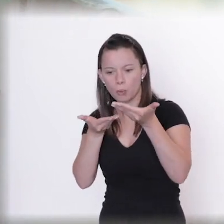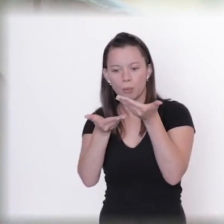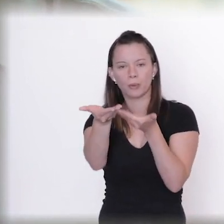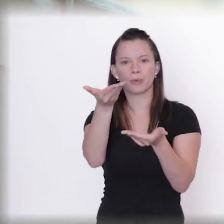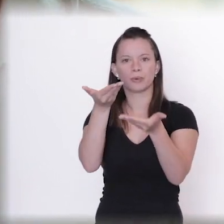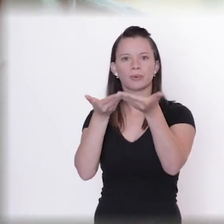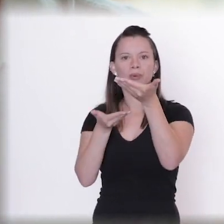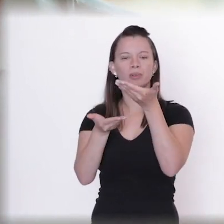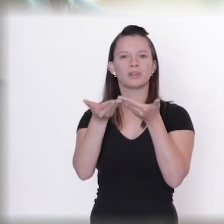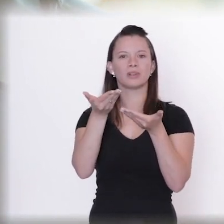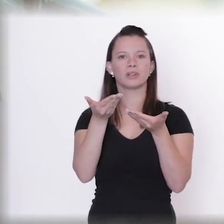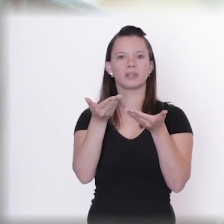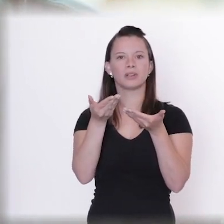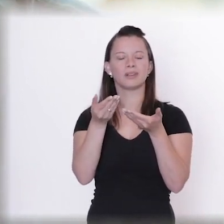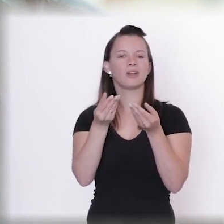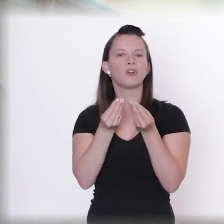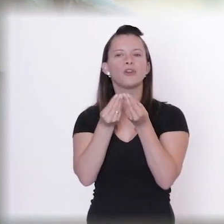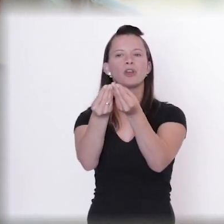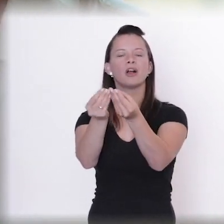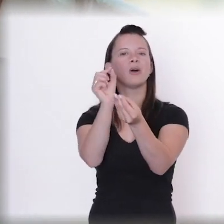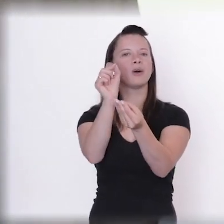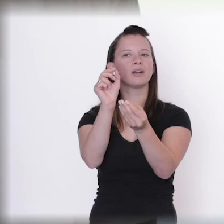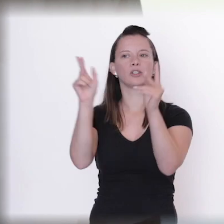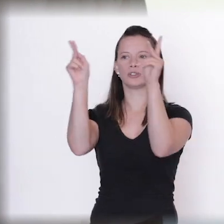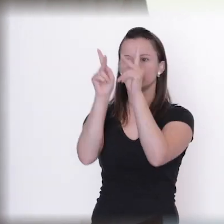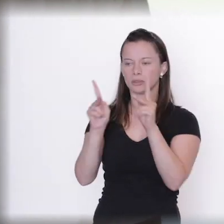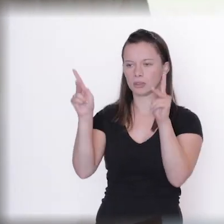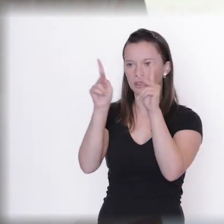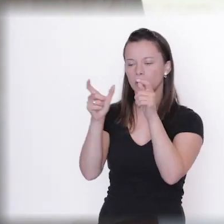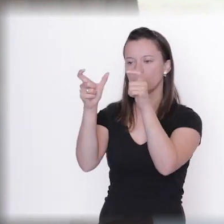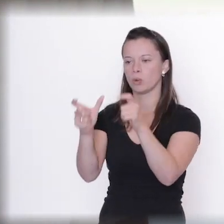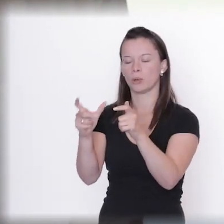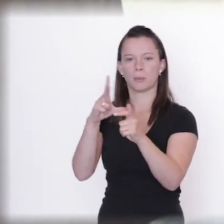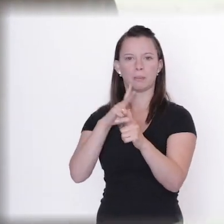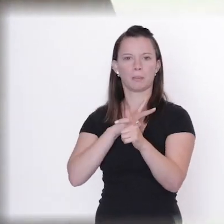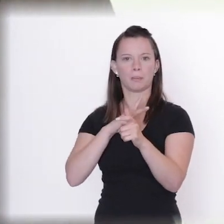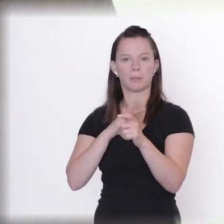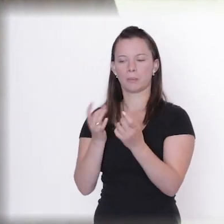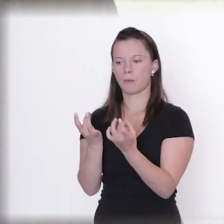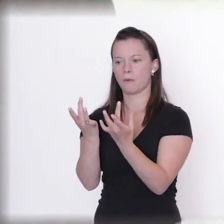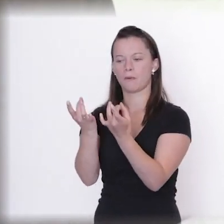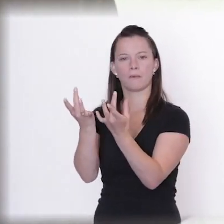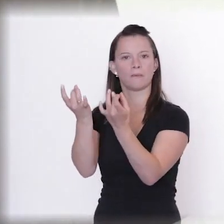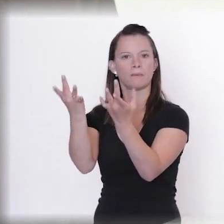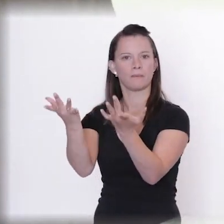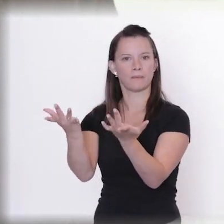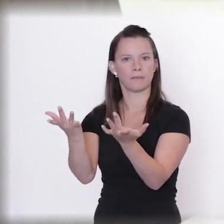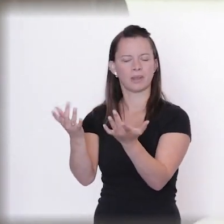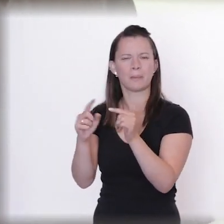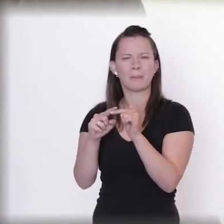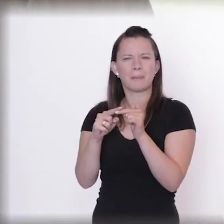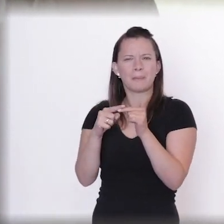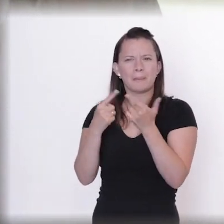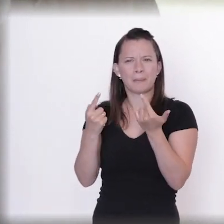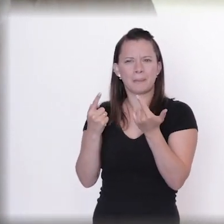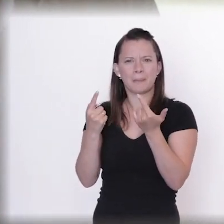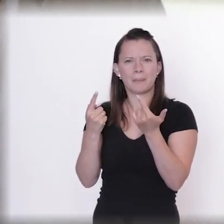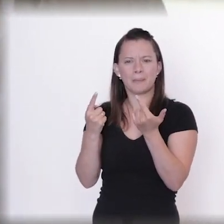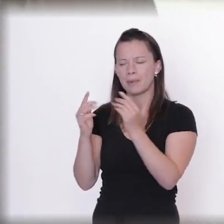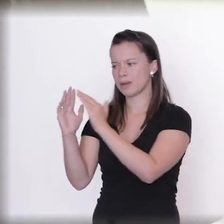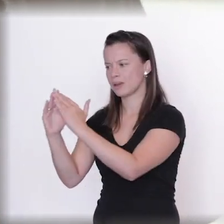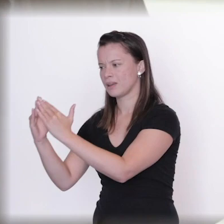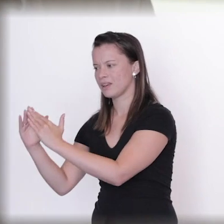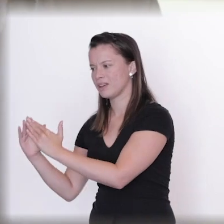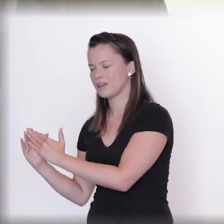isso. Ela vai oferecer o shopping, a privatização do espaço, o consumo. Mas será que é isso de fato que satisfaz